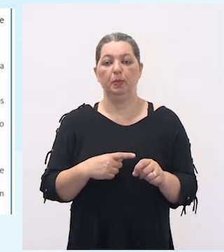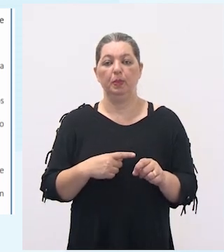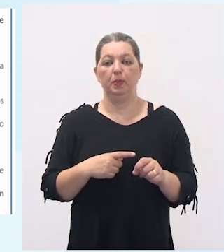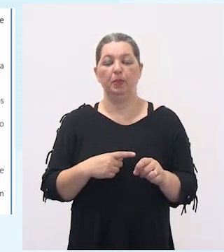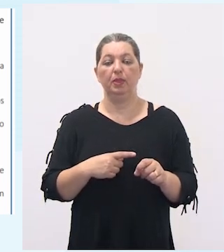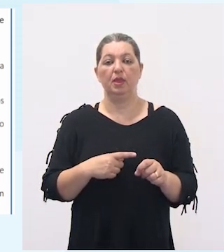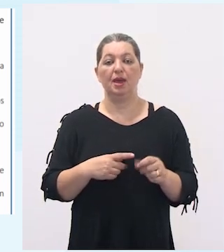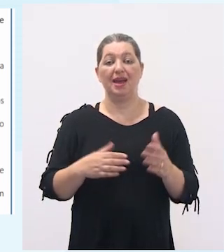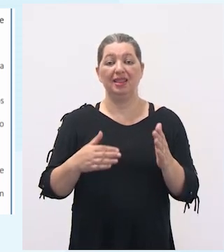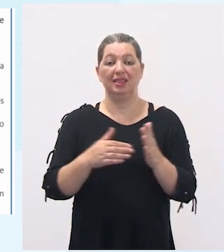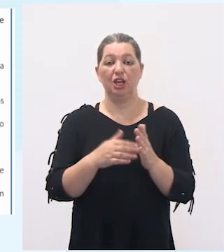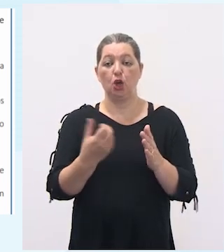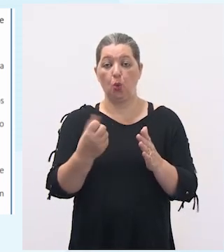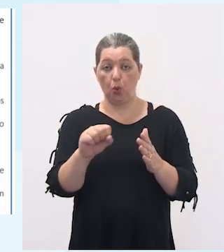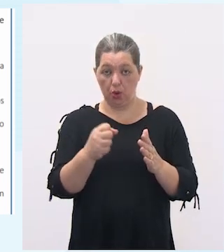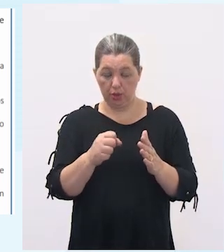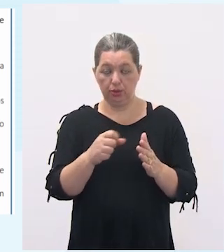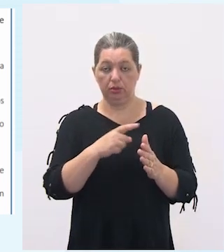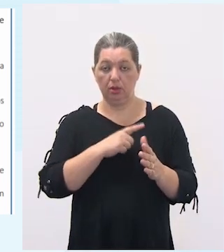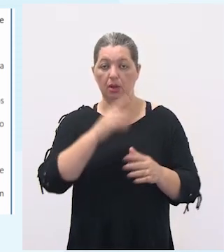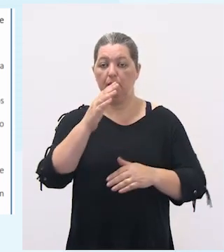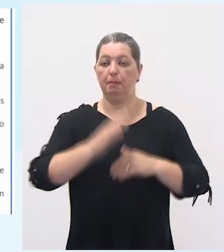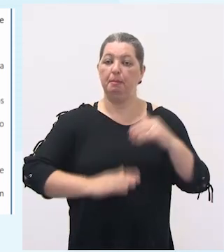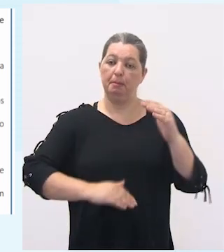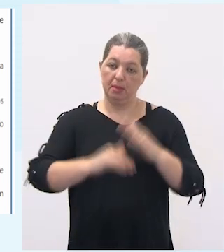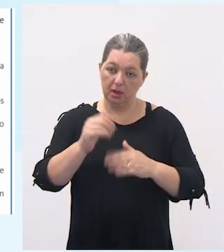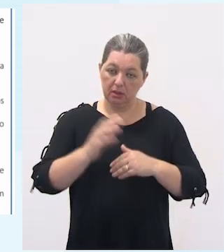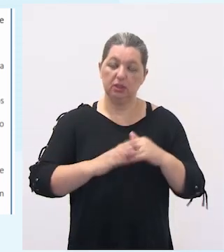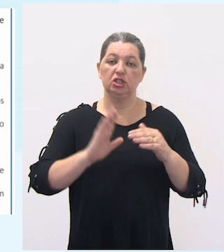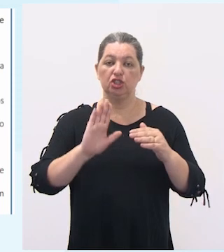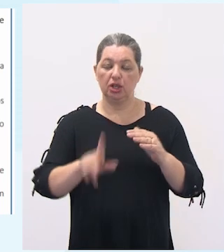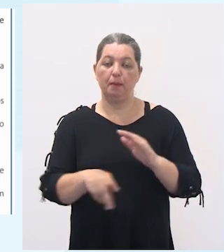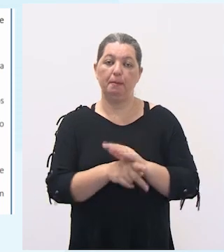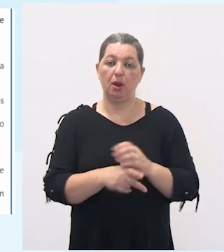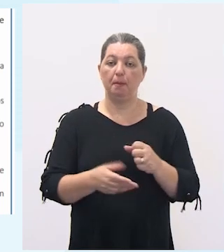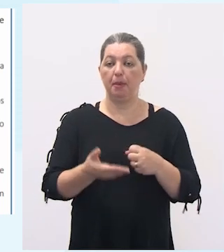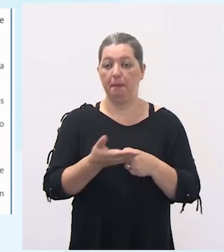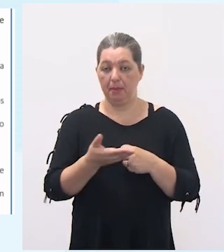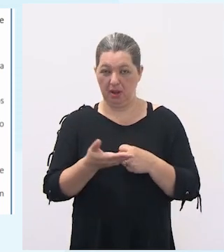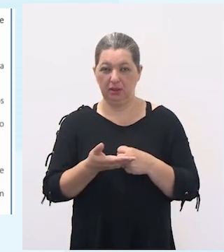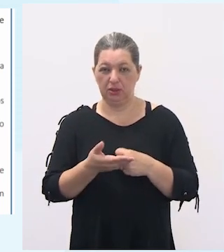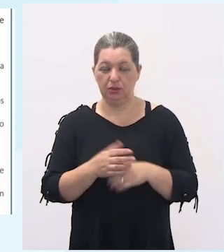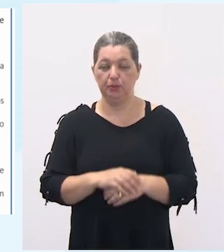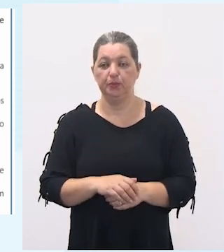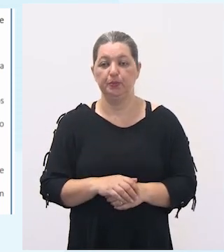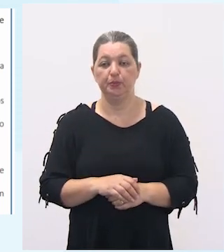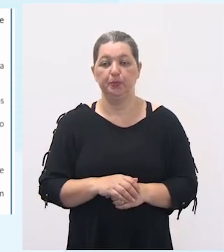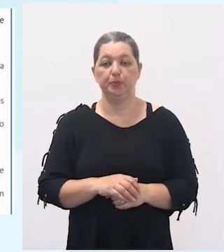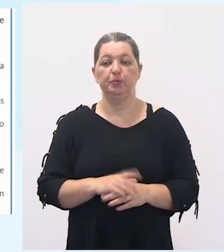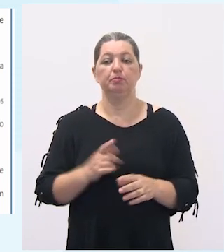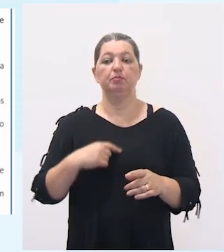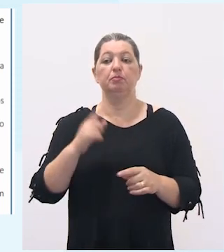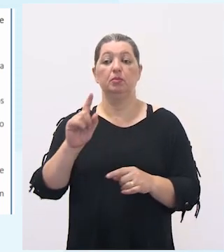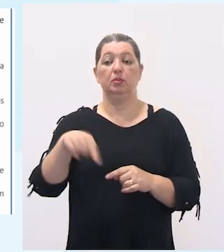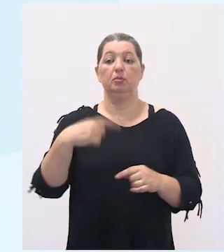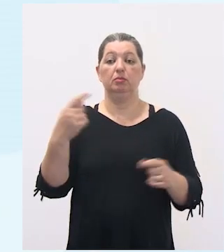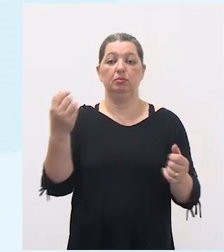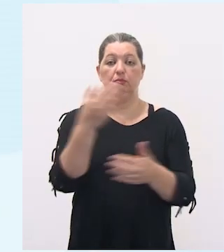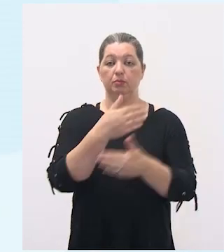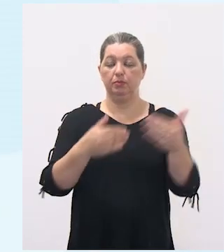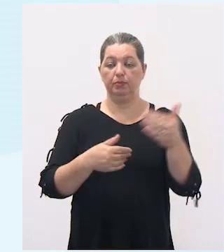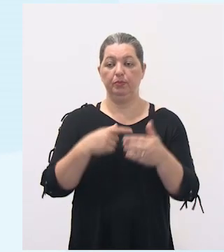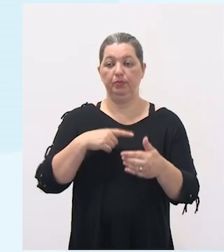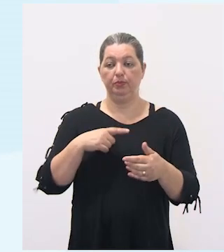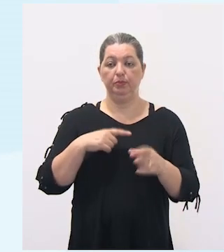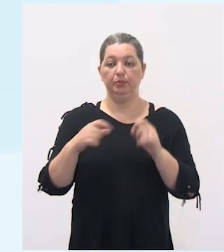8 níveis, é considerada uma habilidade de nível mediano, né? Mediana. No próximo slide, a gente